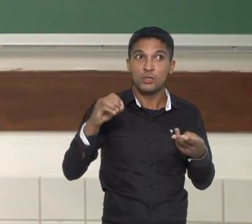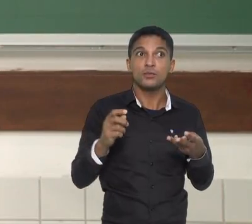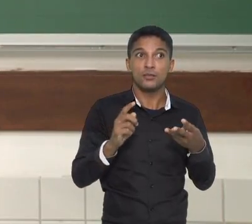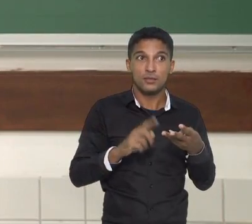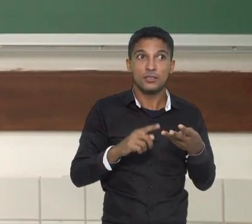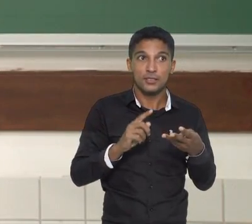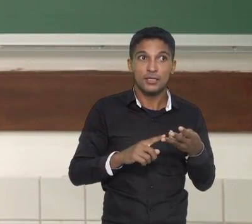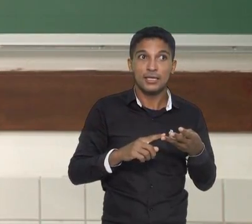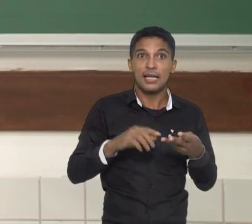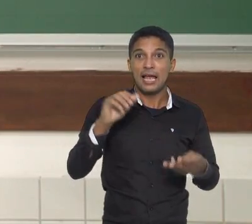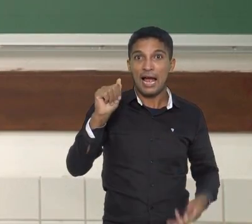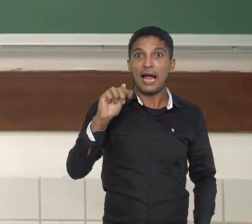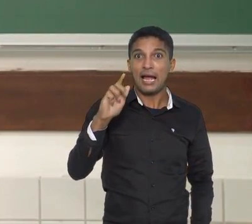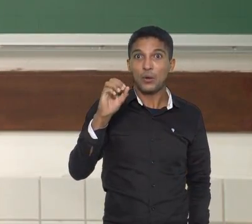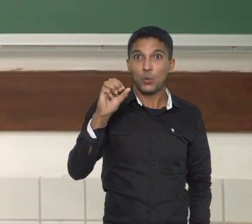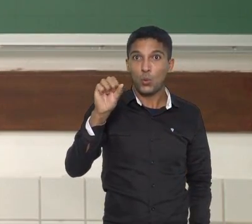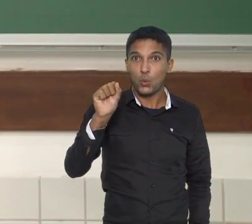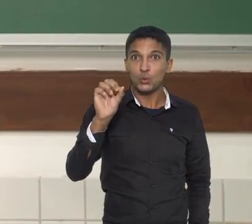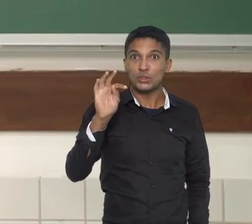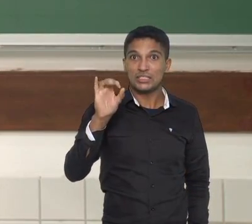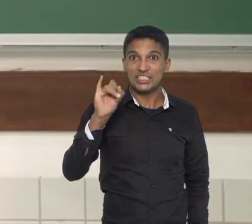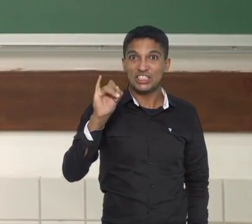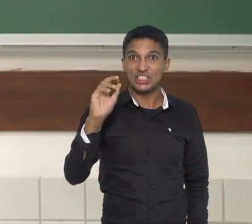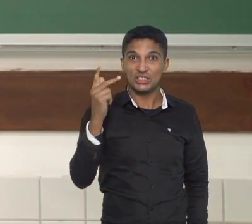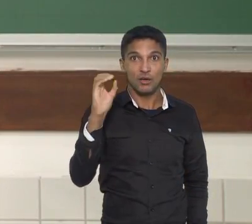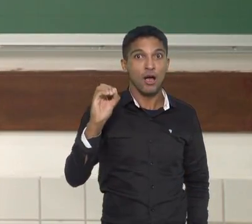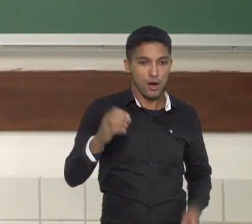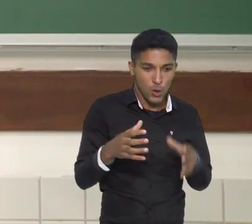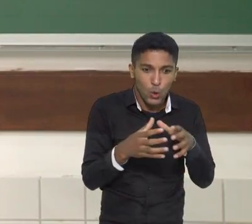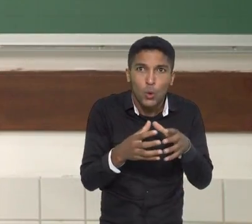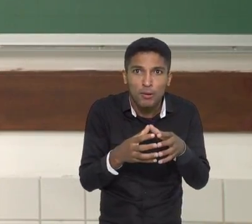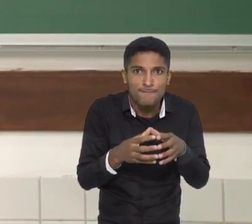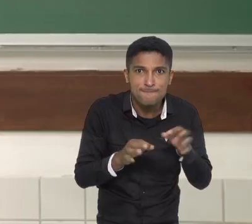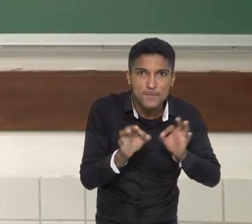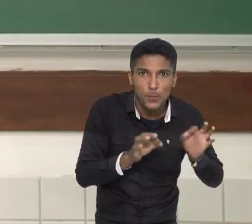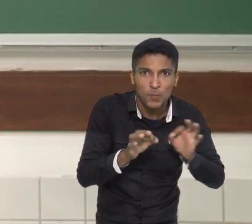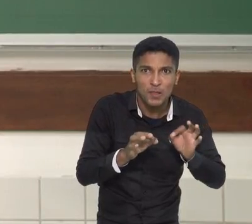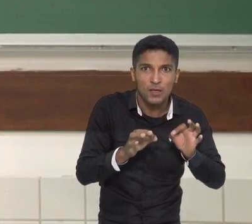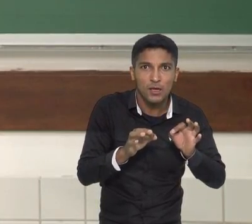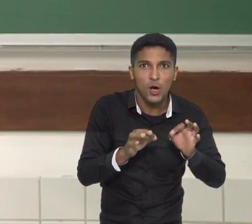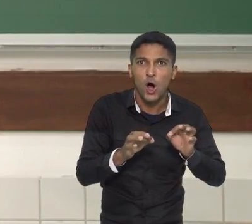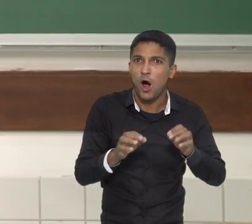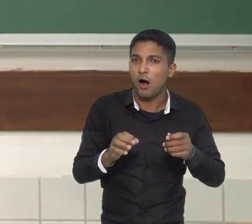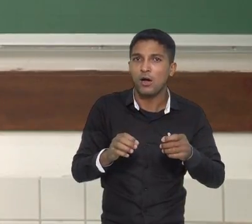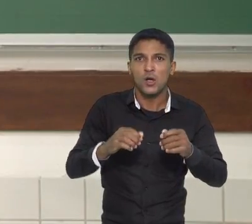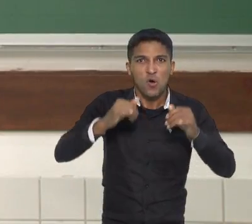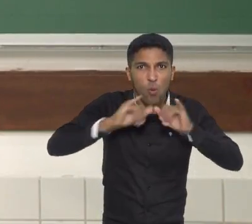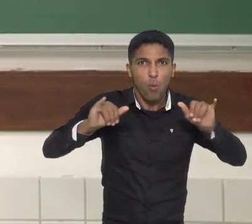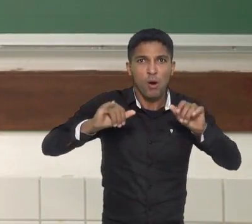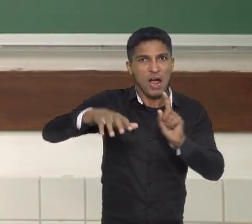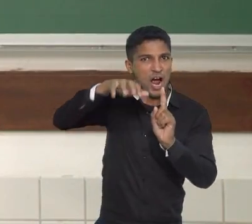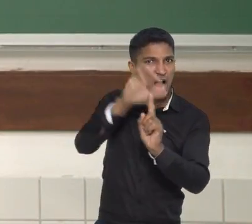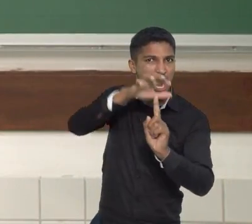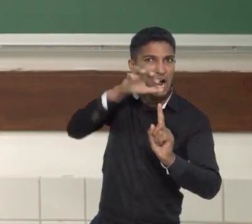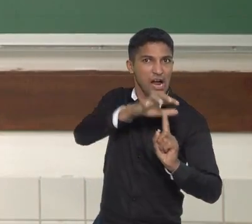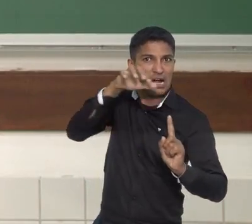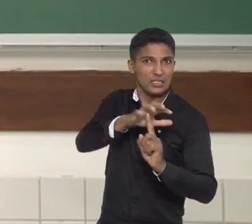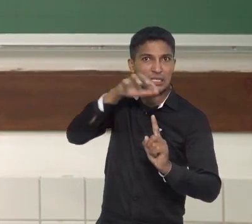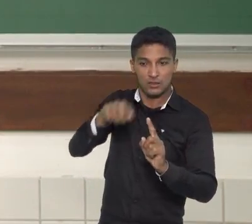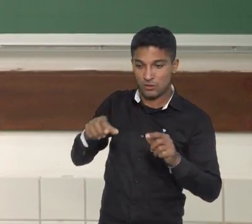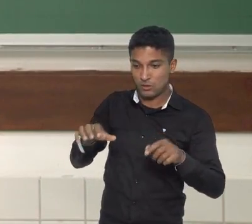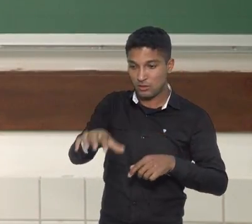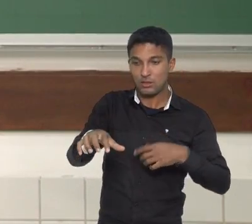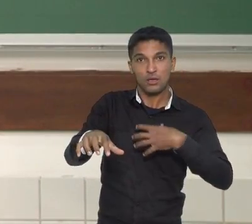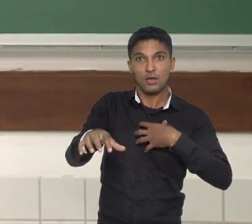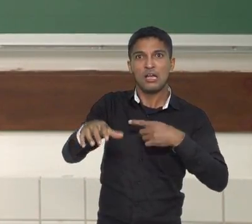Minas Gerais a elite que tomou a iniciativa, aqui a insatisfação,